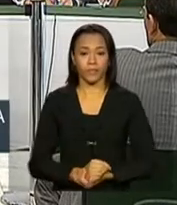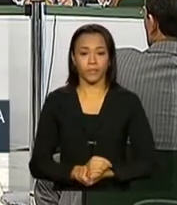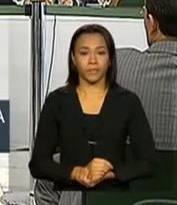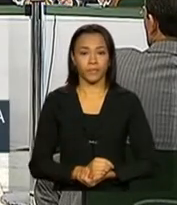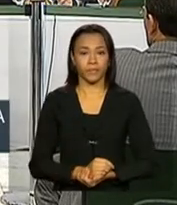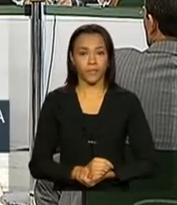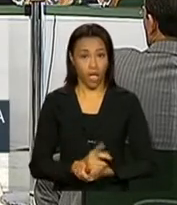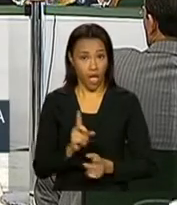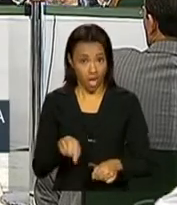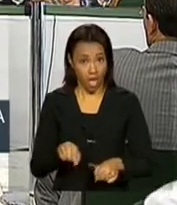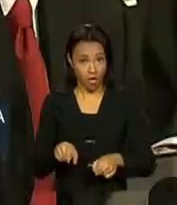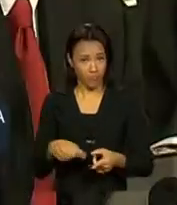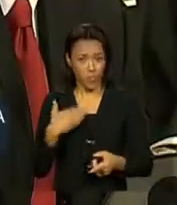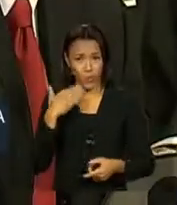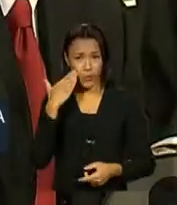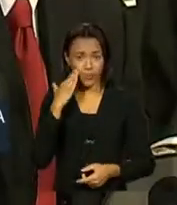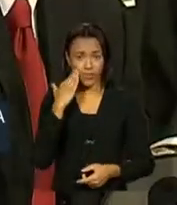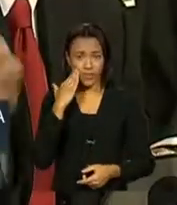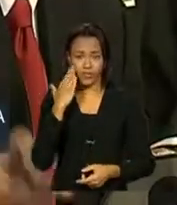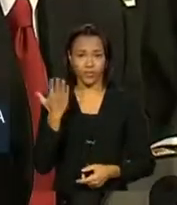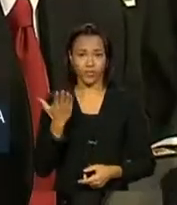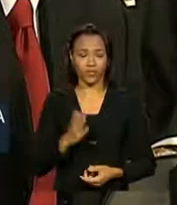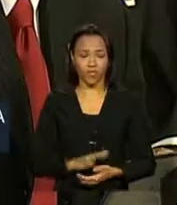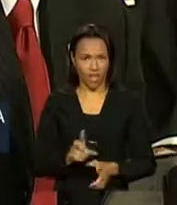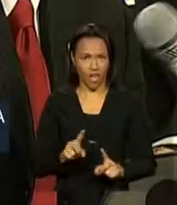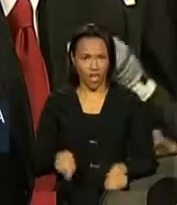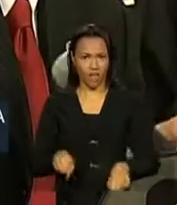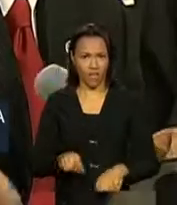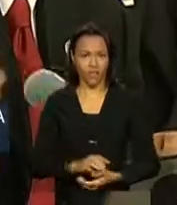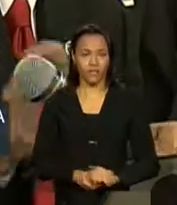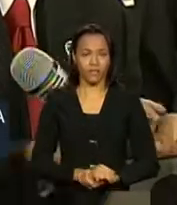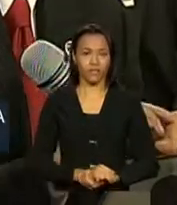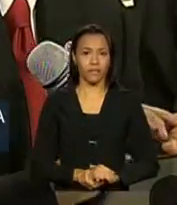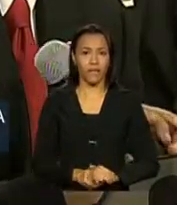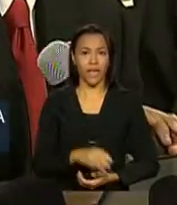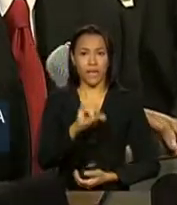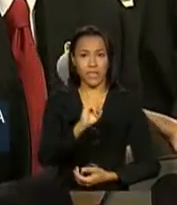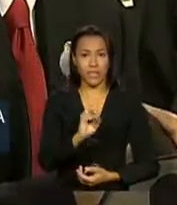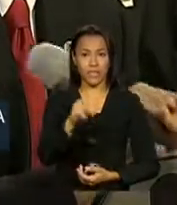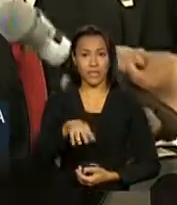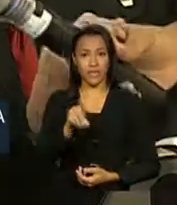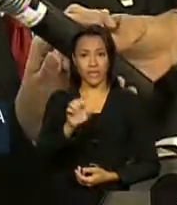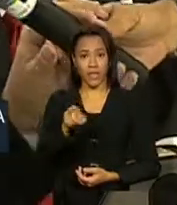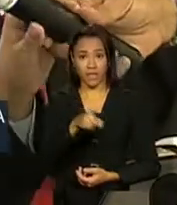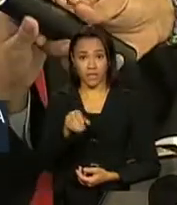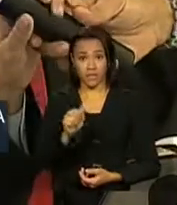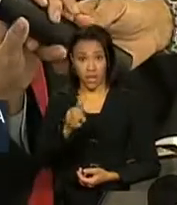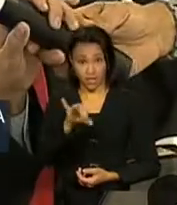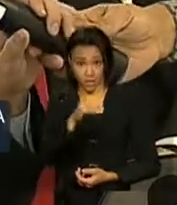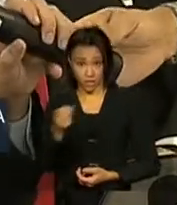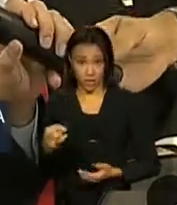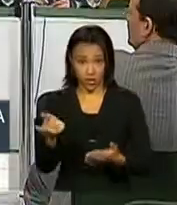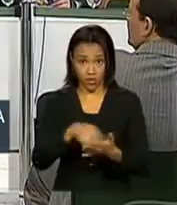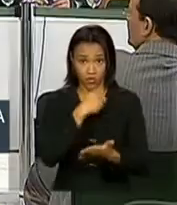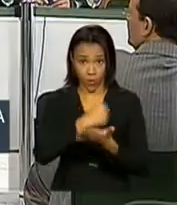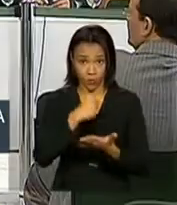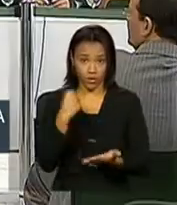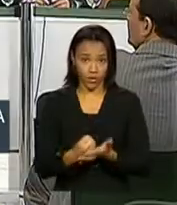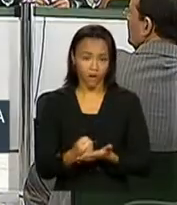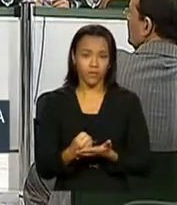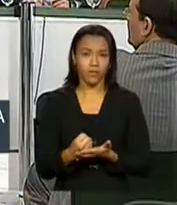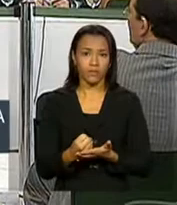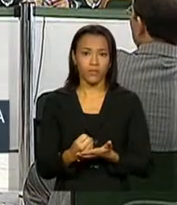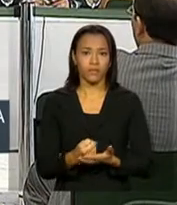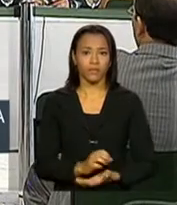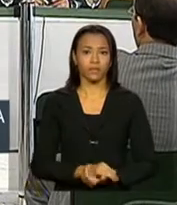Não, é isso que você perguntou? Eu não entendi. É isso? E a indexação? Desindexação de contratos. Venda